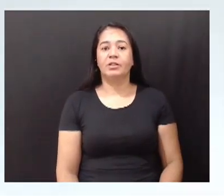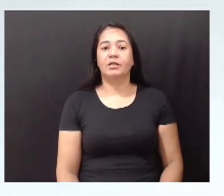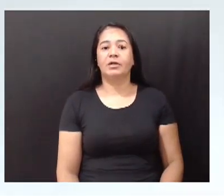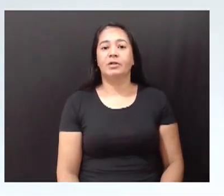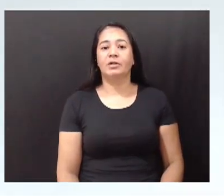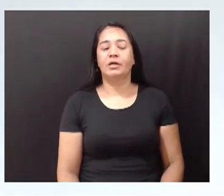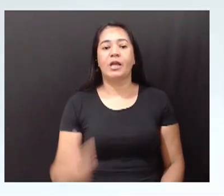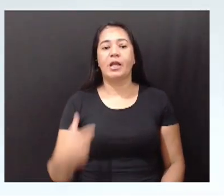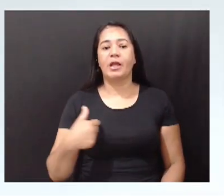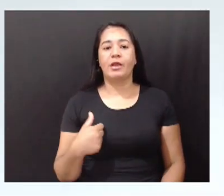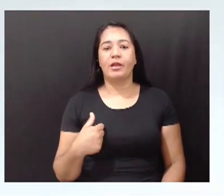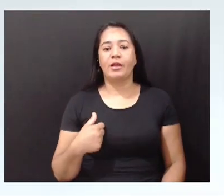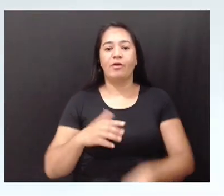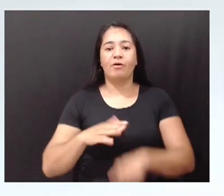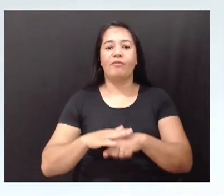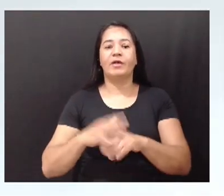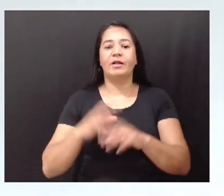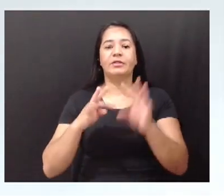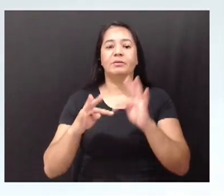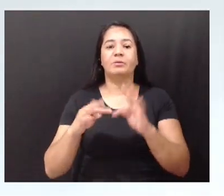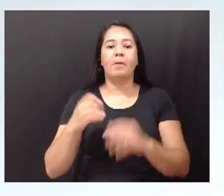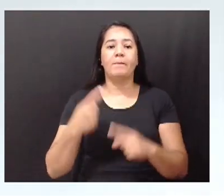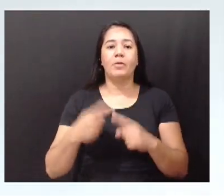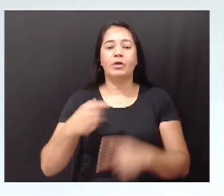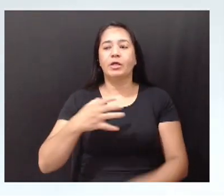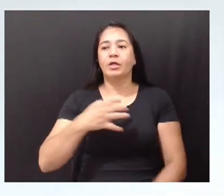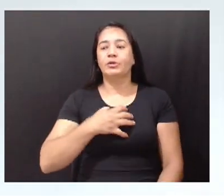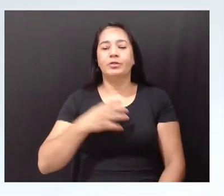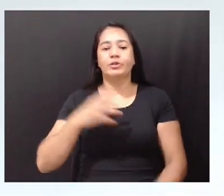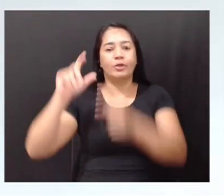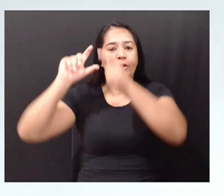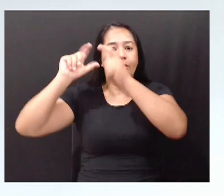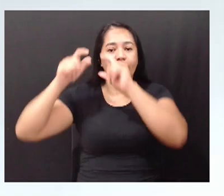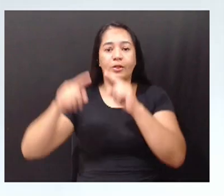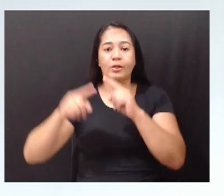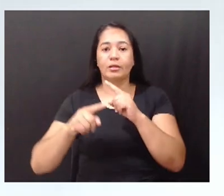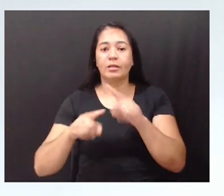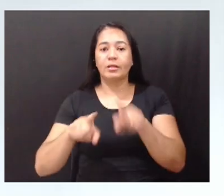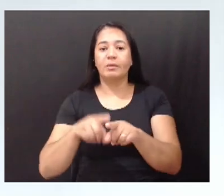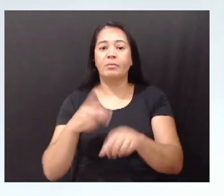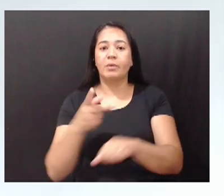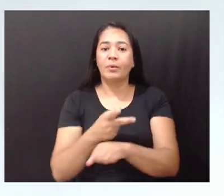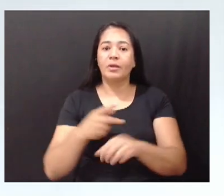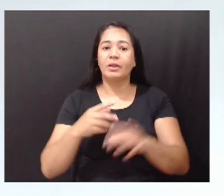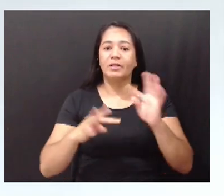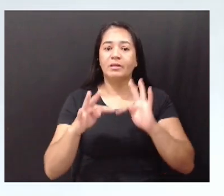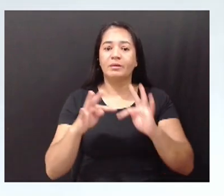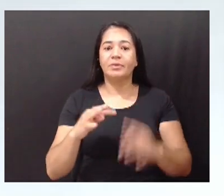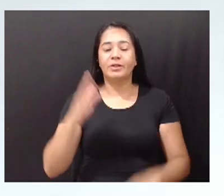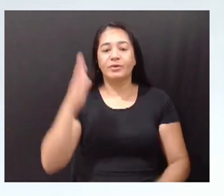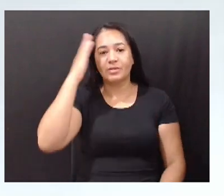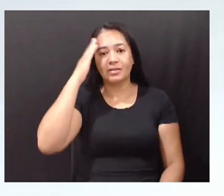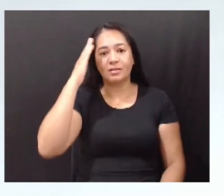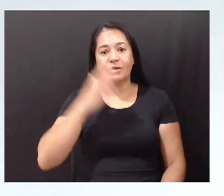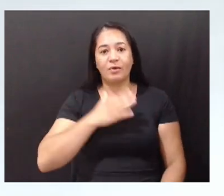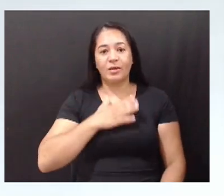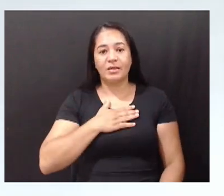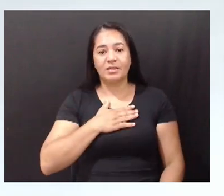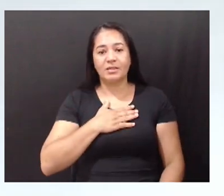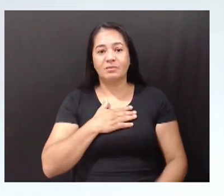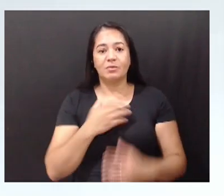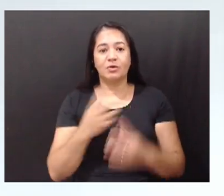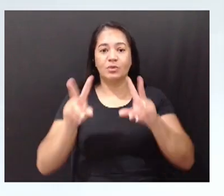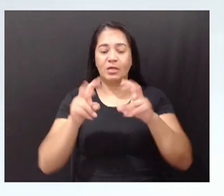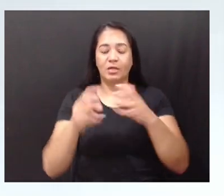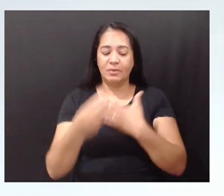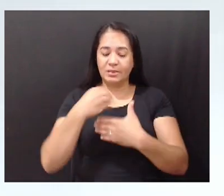tenho um transtorno, que eu tenho um adoecimento emocional. Eu também procuro terapia para eu lidar com as minhas questões internas, de me conhecer, de